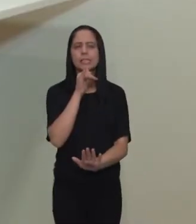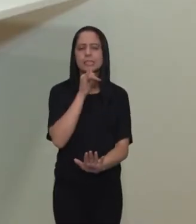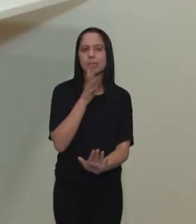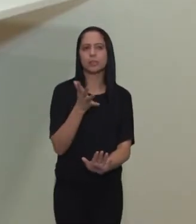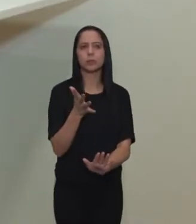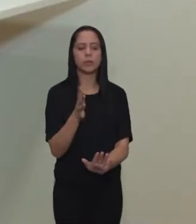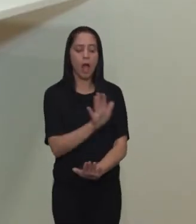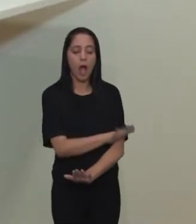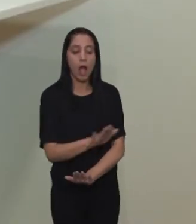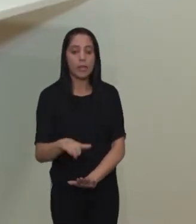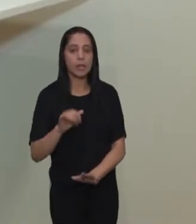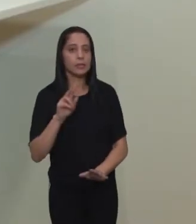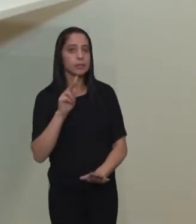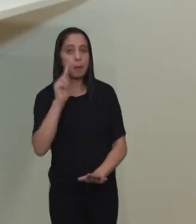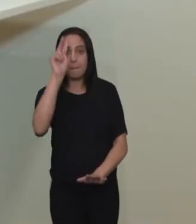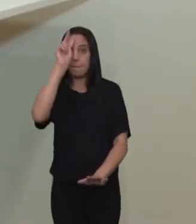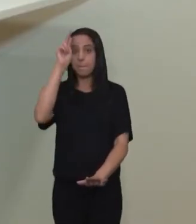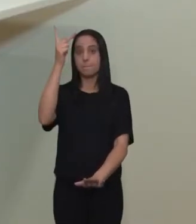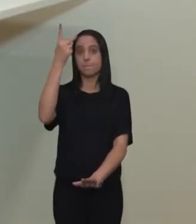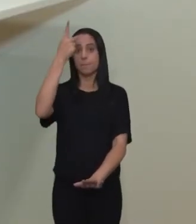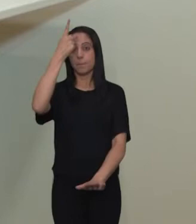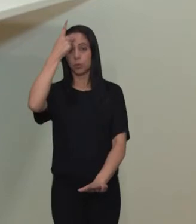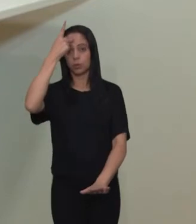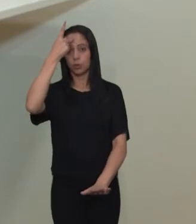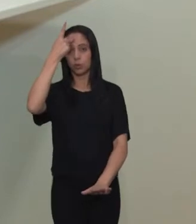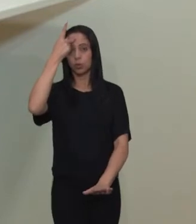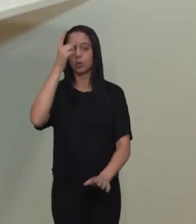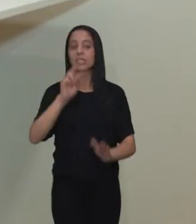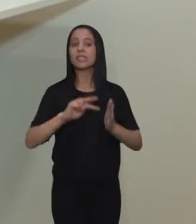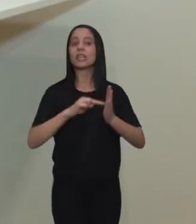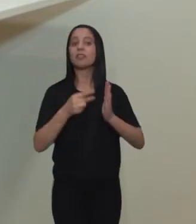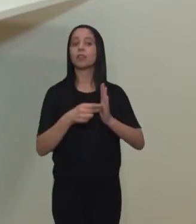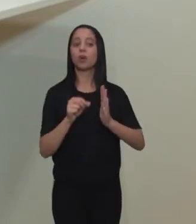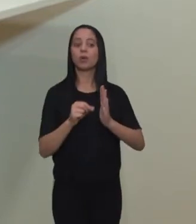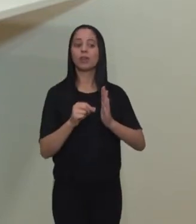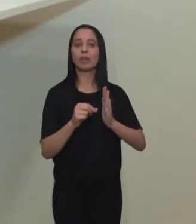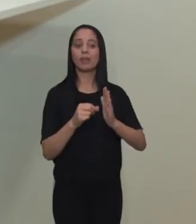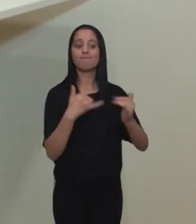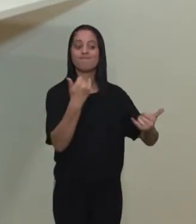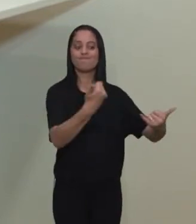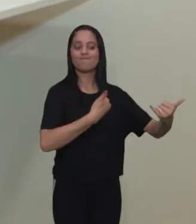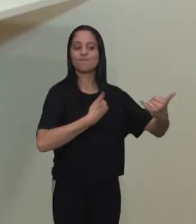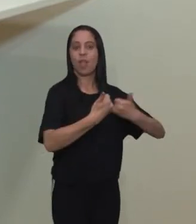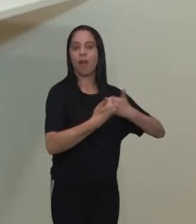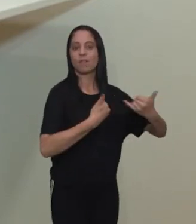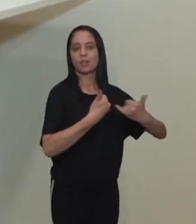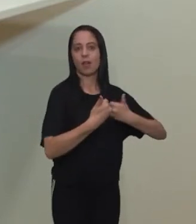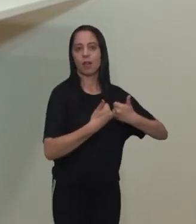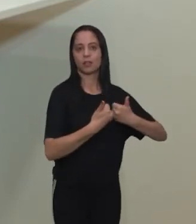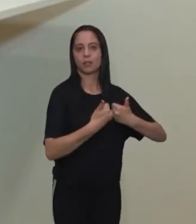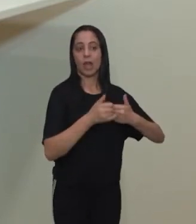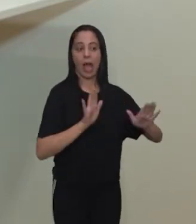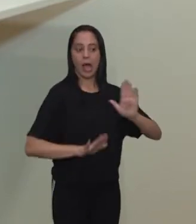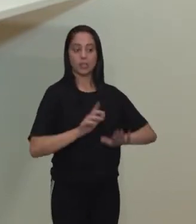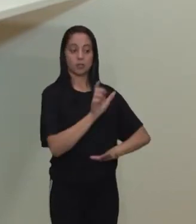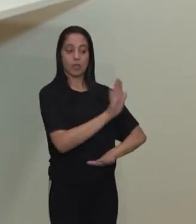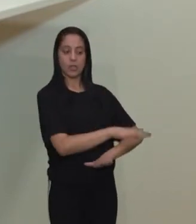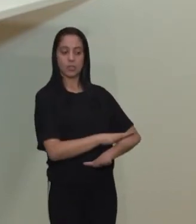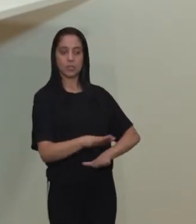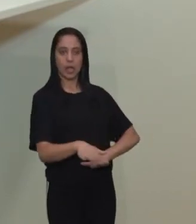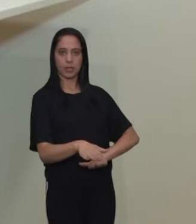mudança de o quinto qualquer comportamento é uma comunicação e pode ser um pedido de ajuda